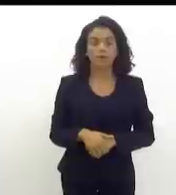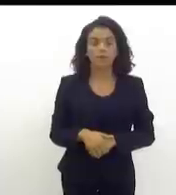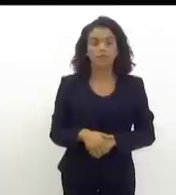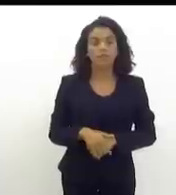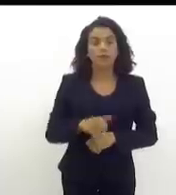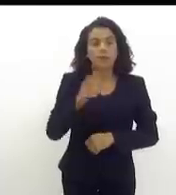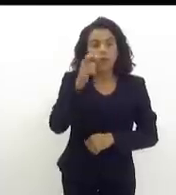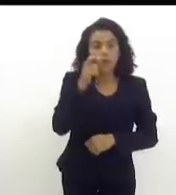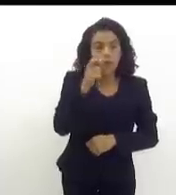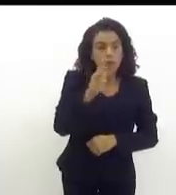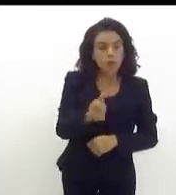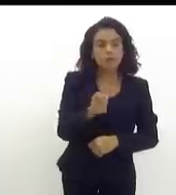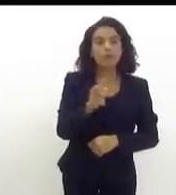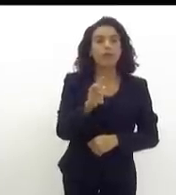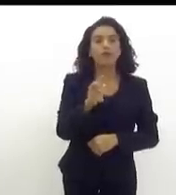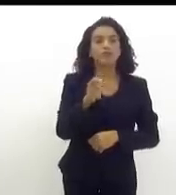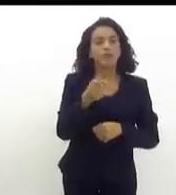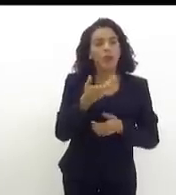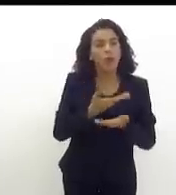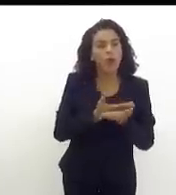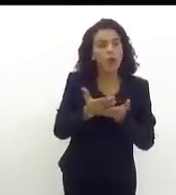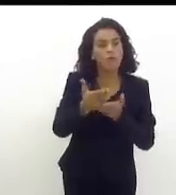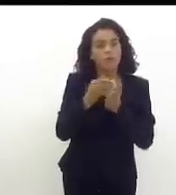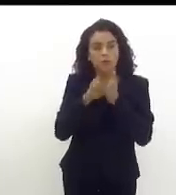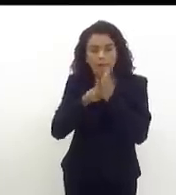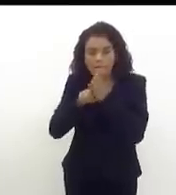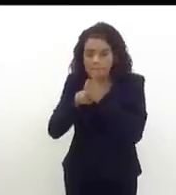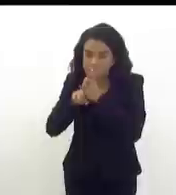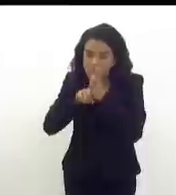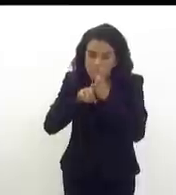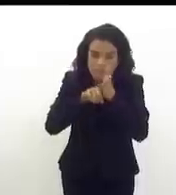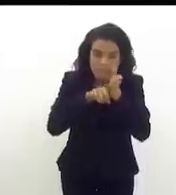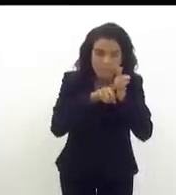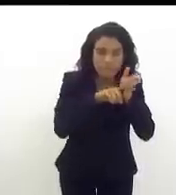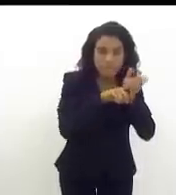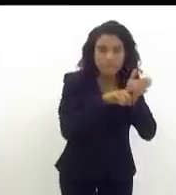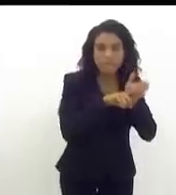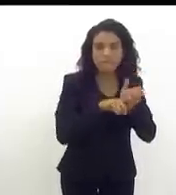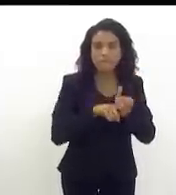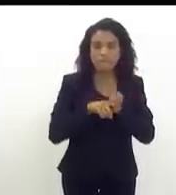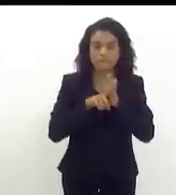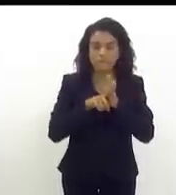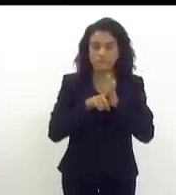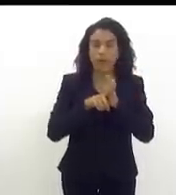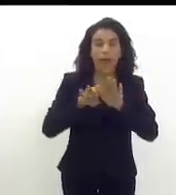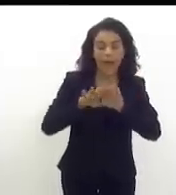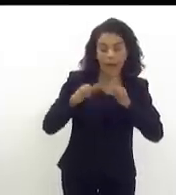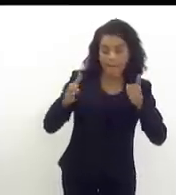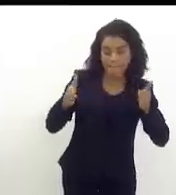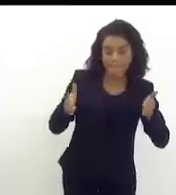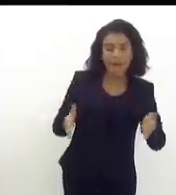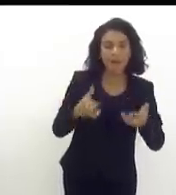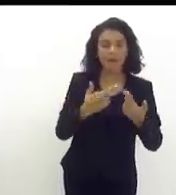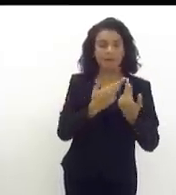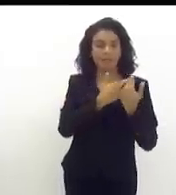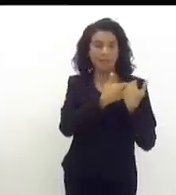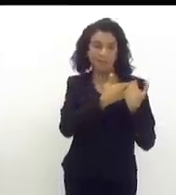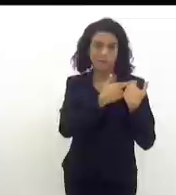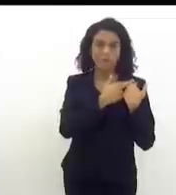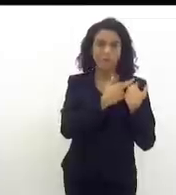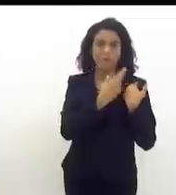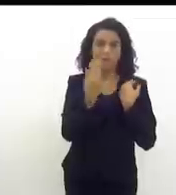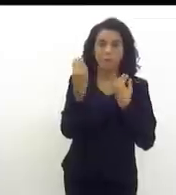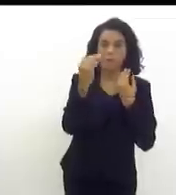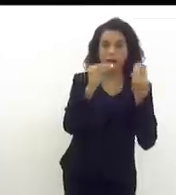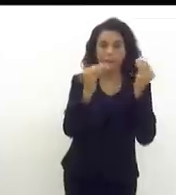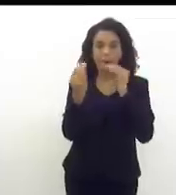o interesse de passar pesquisar a prova elaboradora a banca elaboradora que prestou